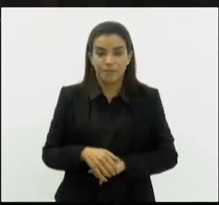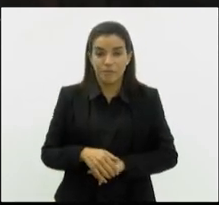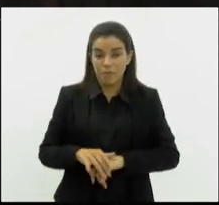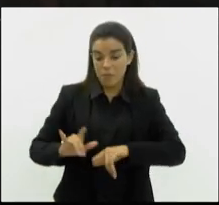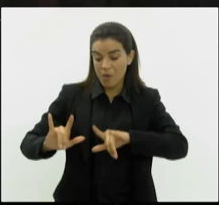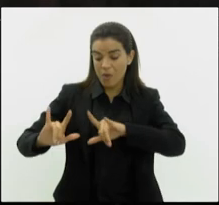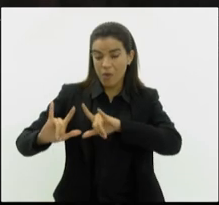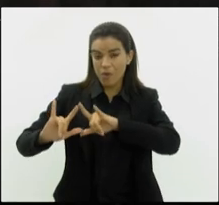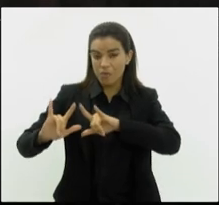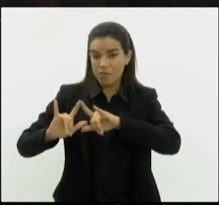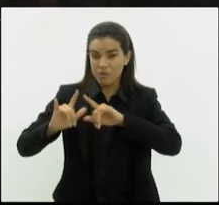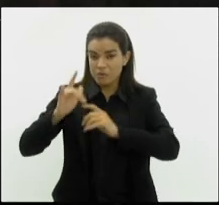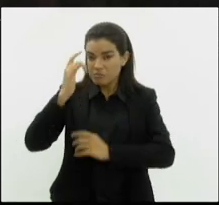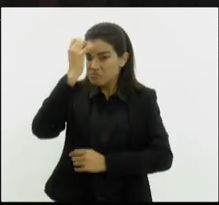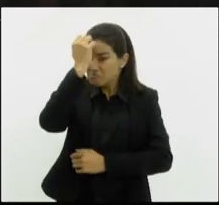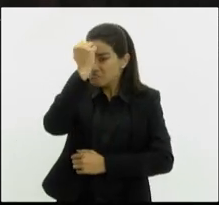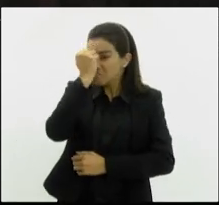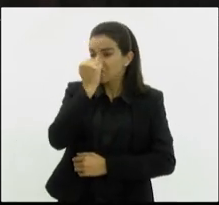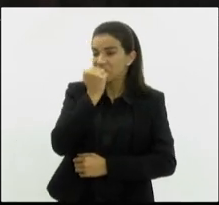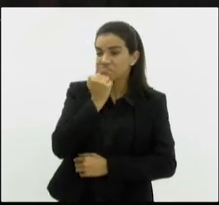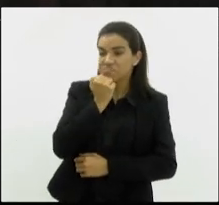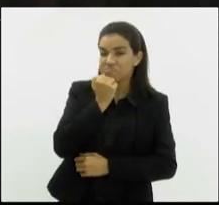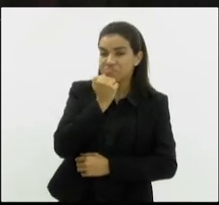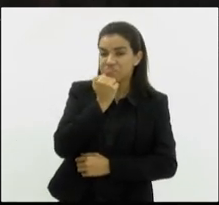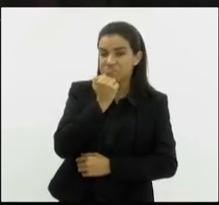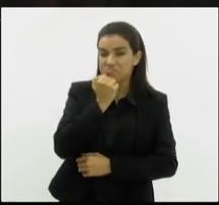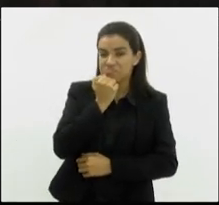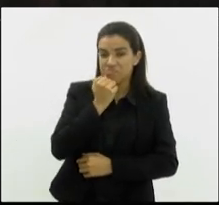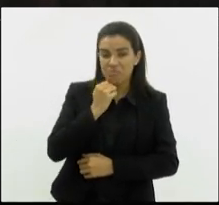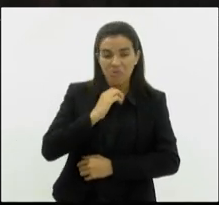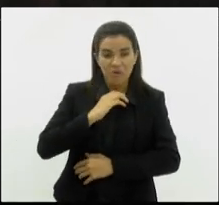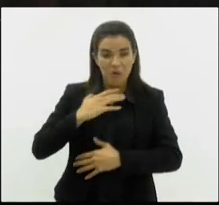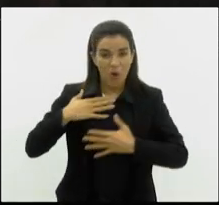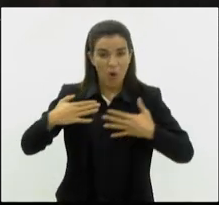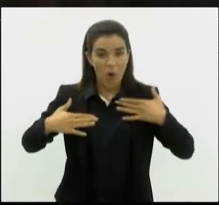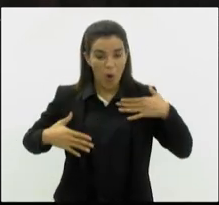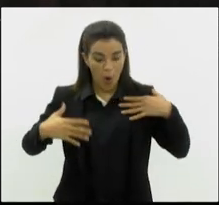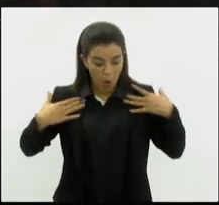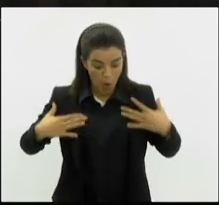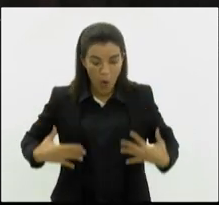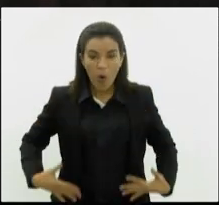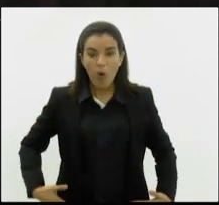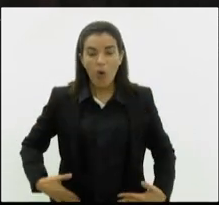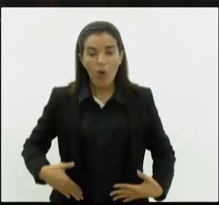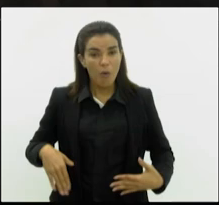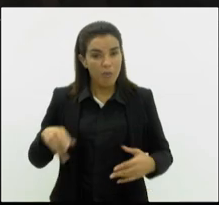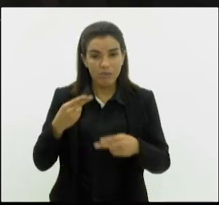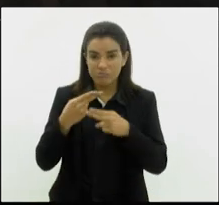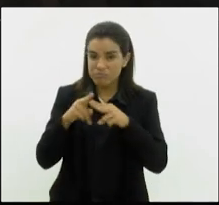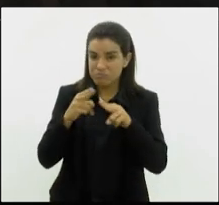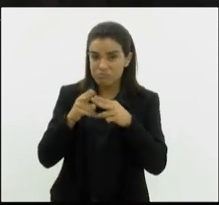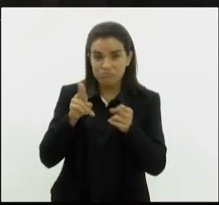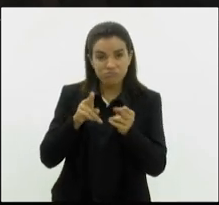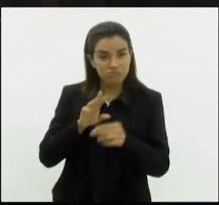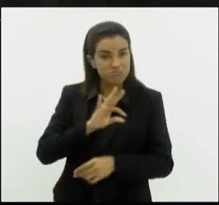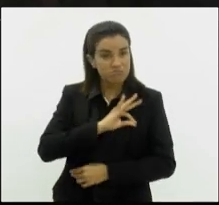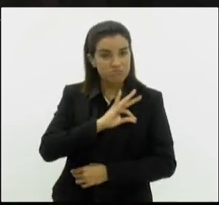com indumentária, como fossem policiais disfarçados.